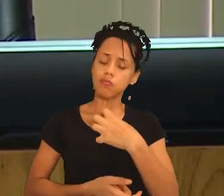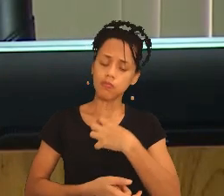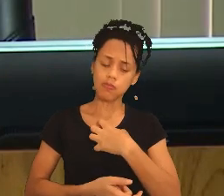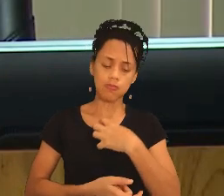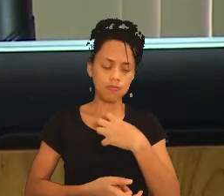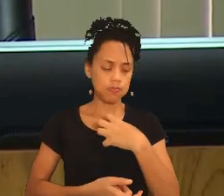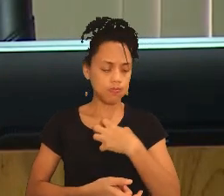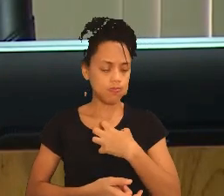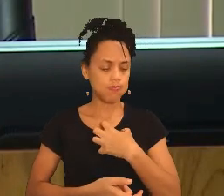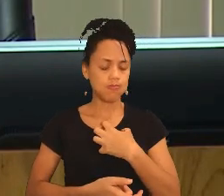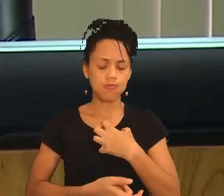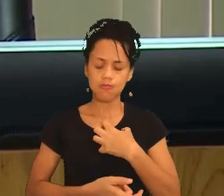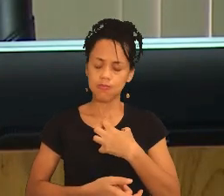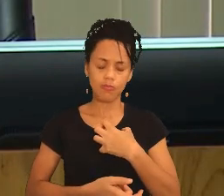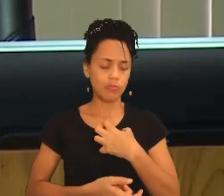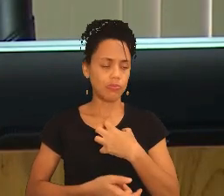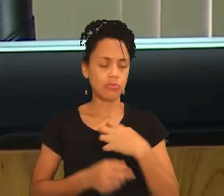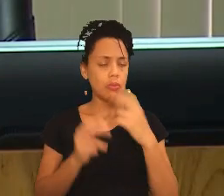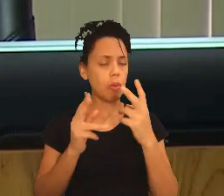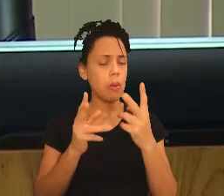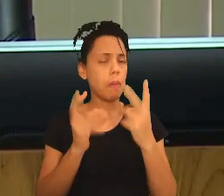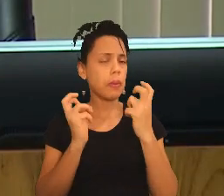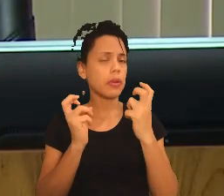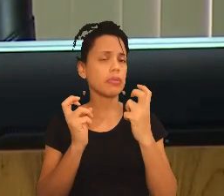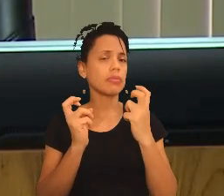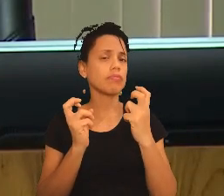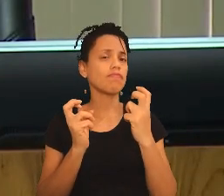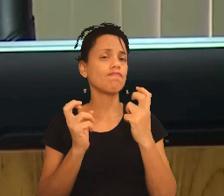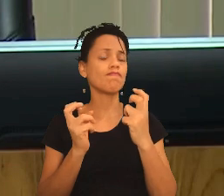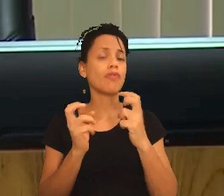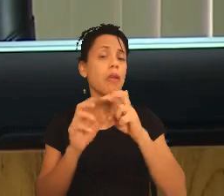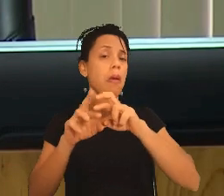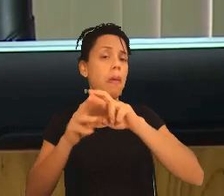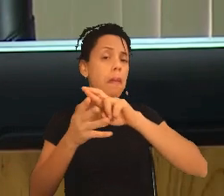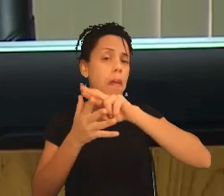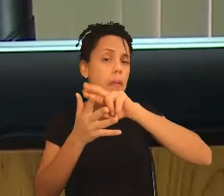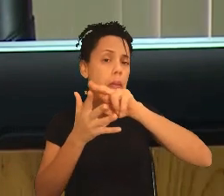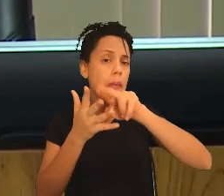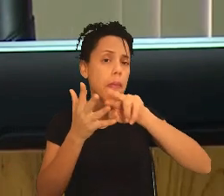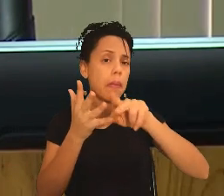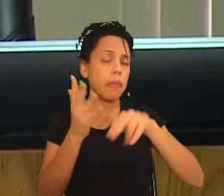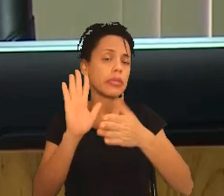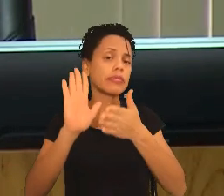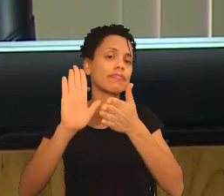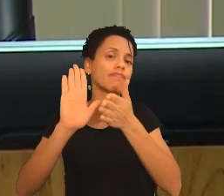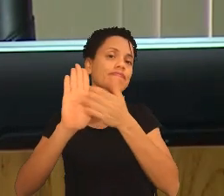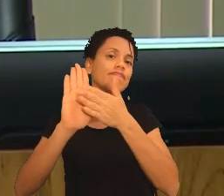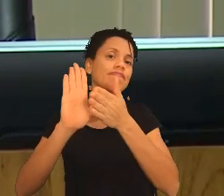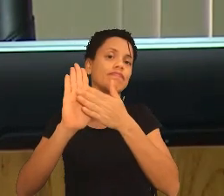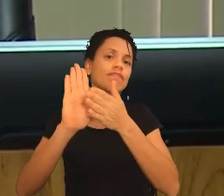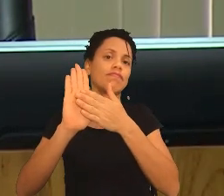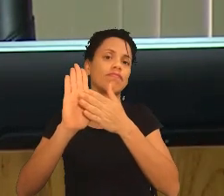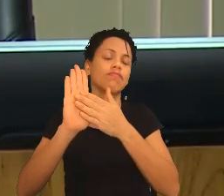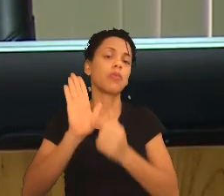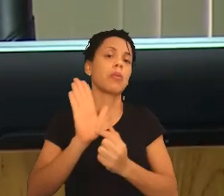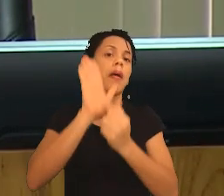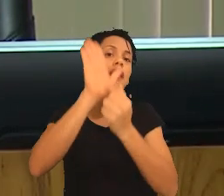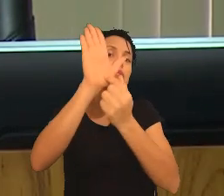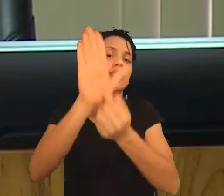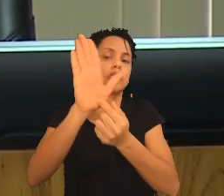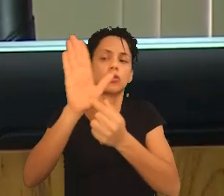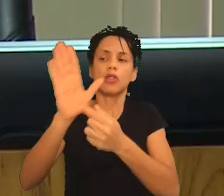tocada. E o nosso povo sofreu tanto quanto eles, né? E aquilo mexeu muito